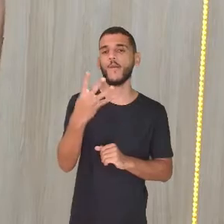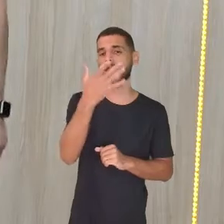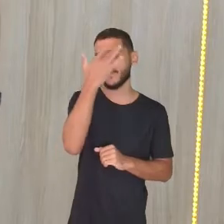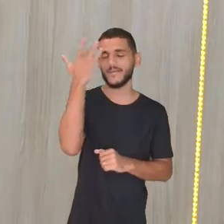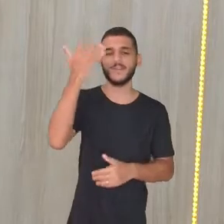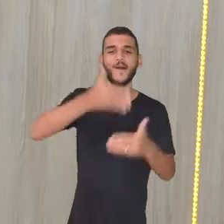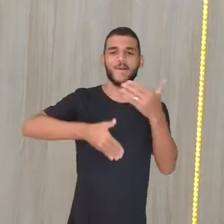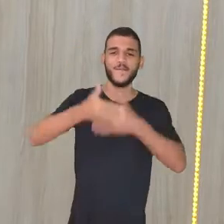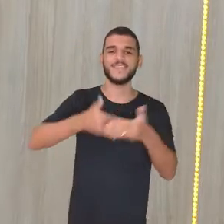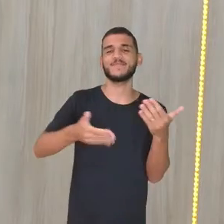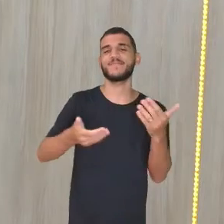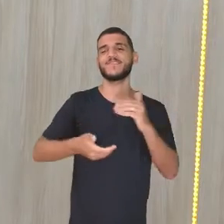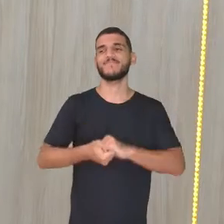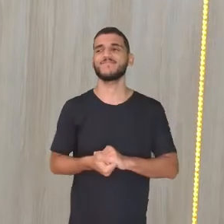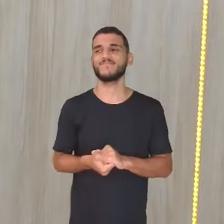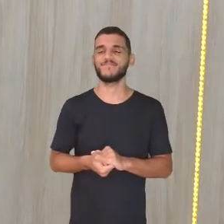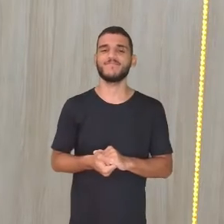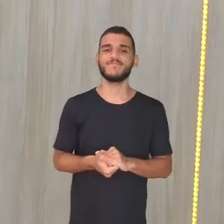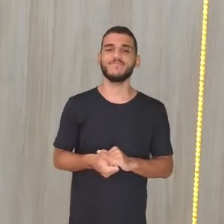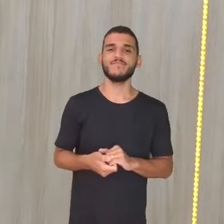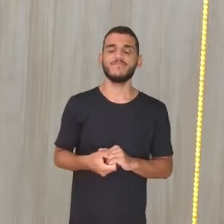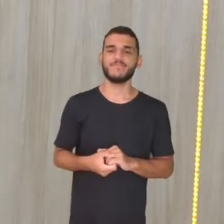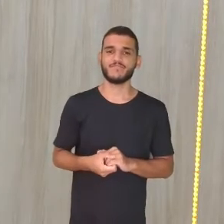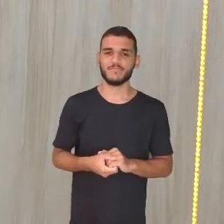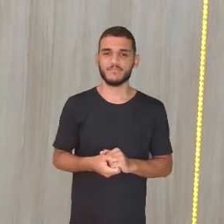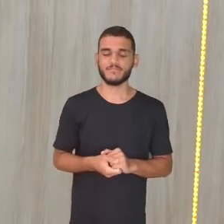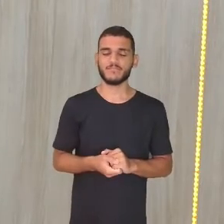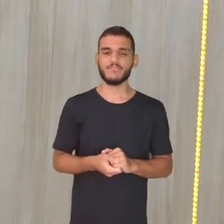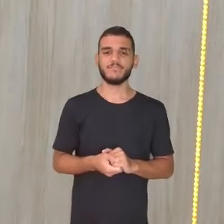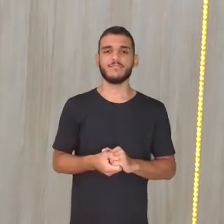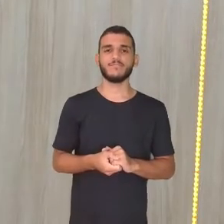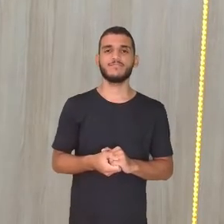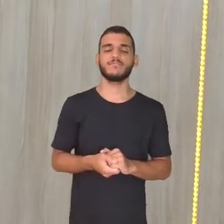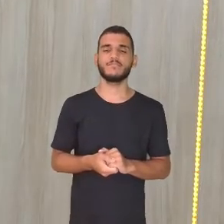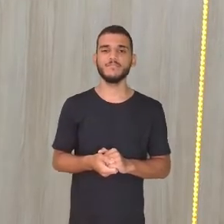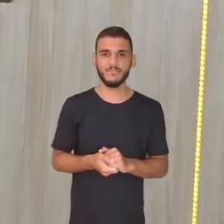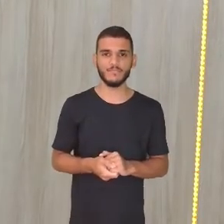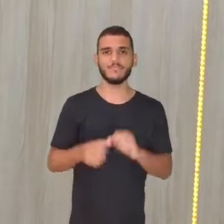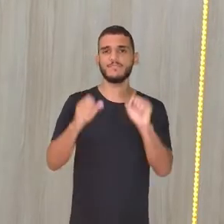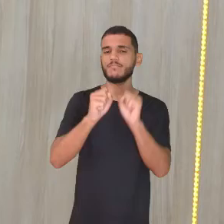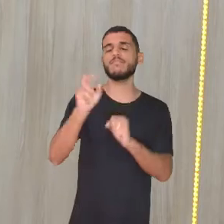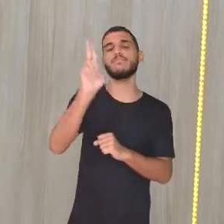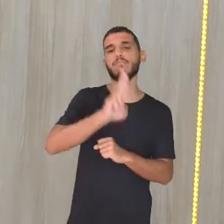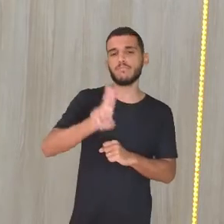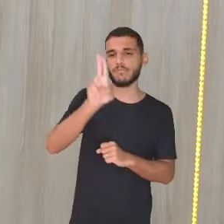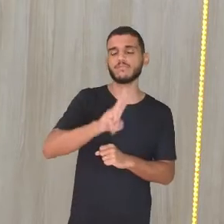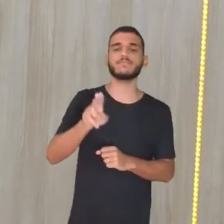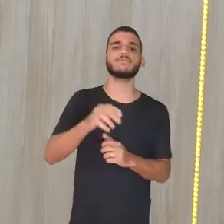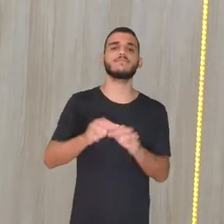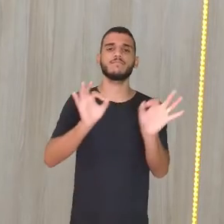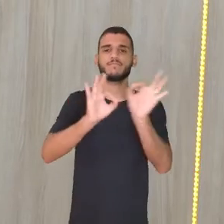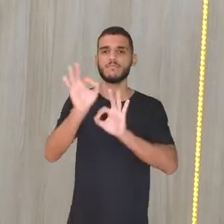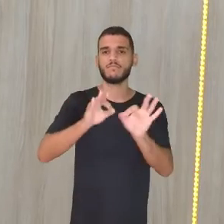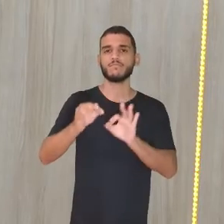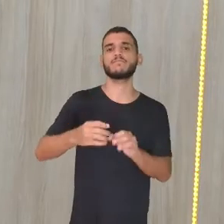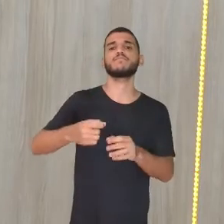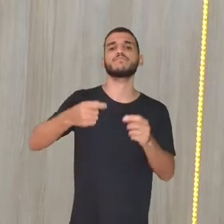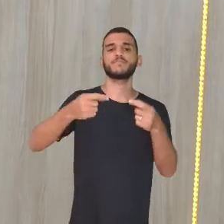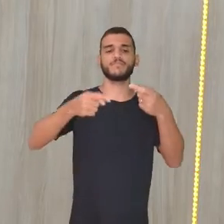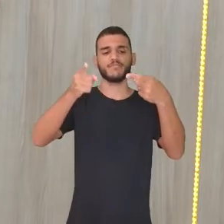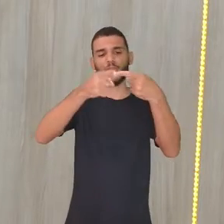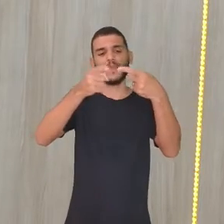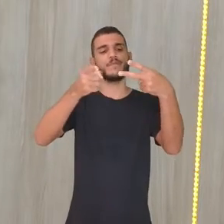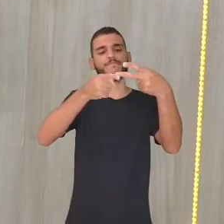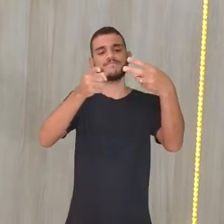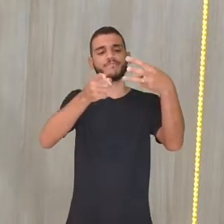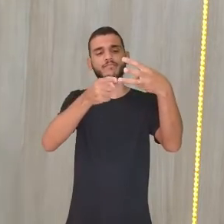seja, ficou em 4º, mas foi o último. Mas você pode colocar essa posição também, certo? Você pode utilizar